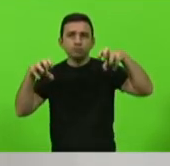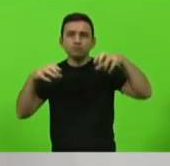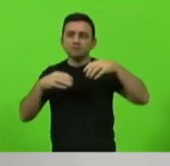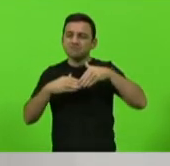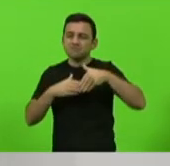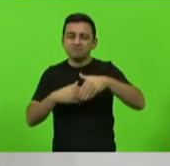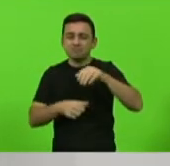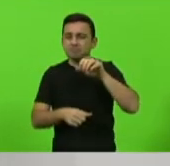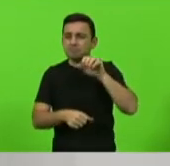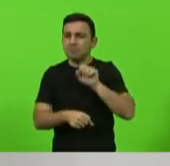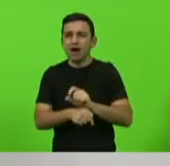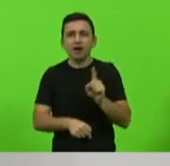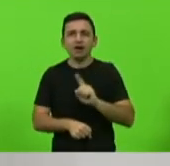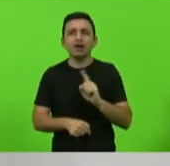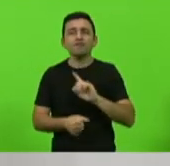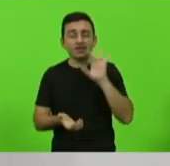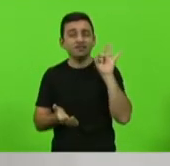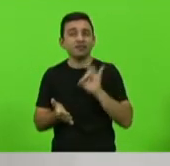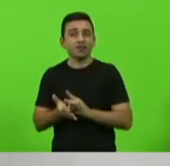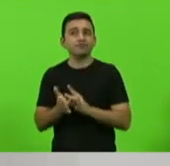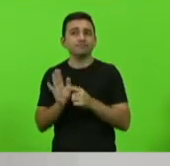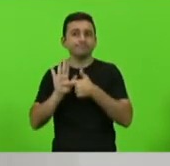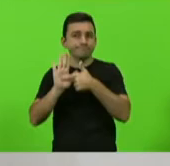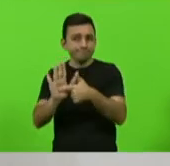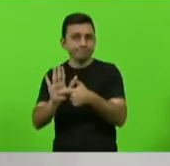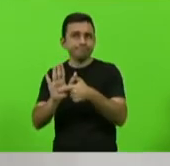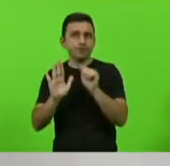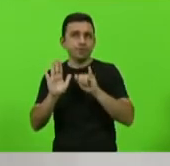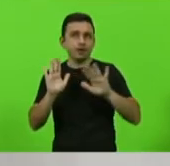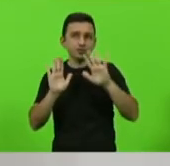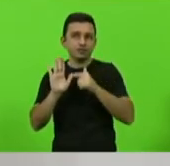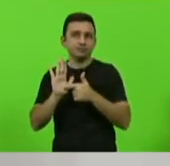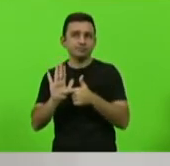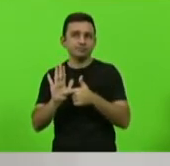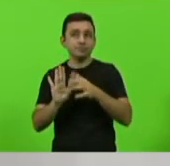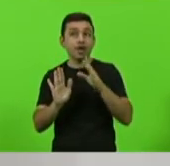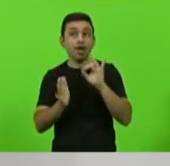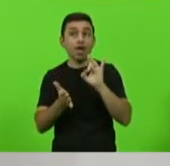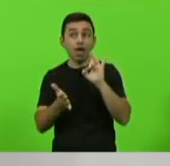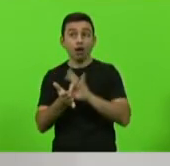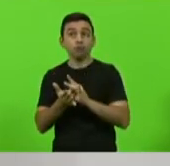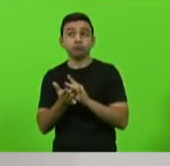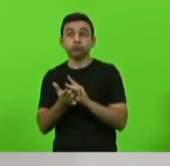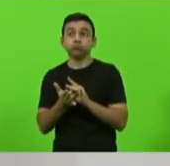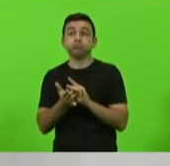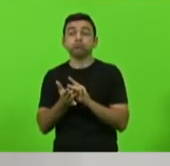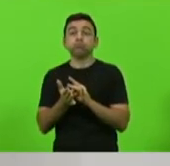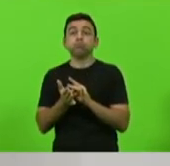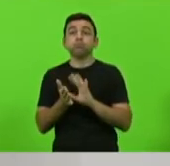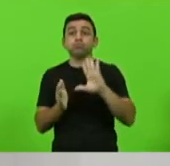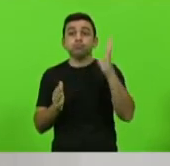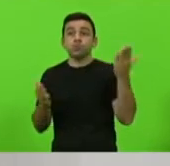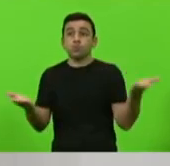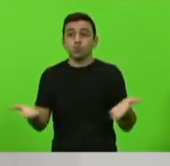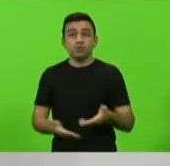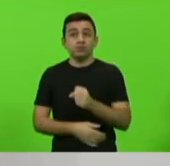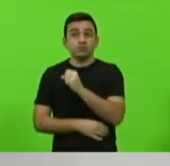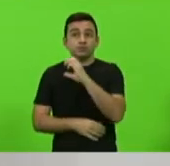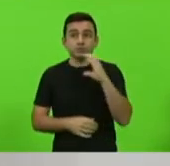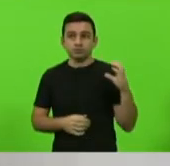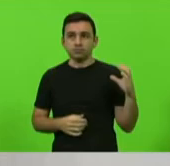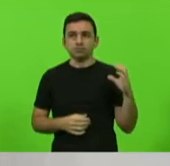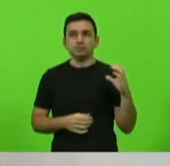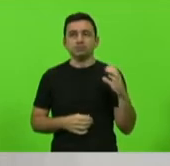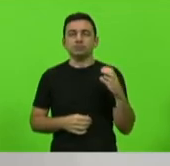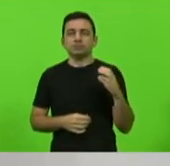trégua, é verdadeira. Essa imagem é real, infelizmente, hoje em Santa Catarina,